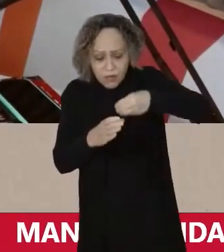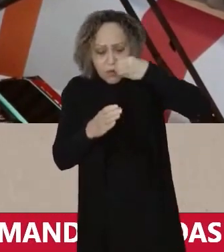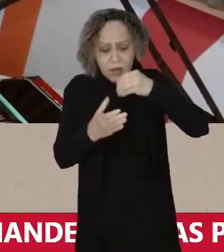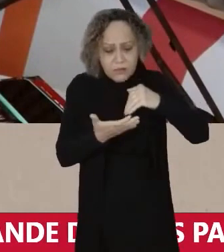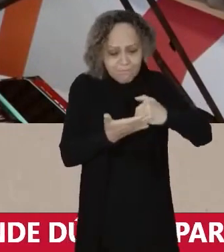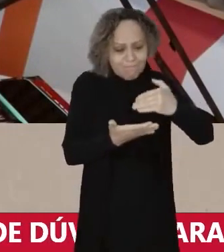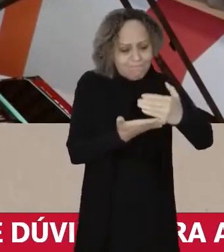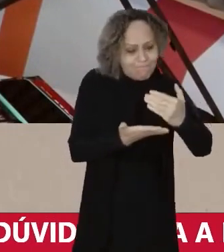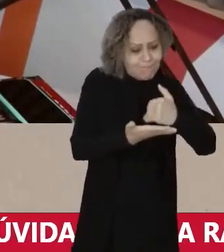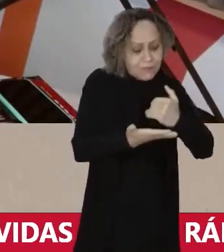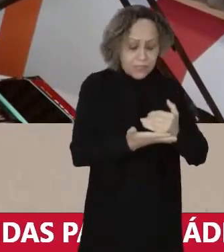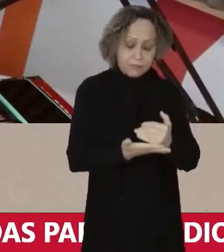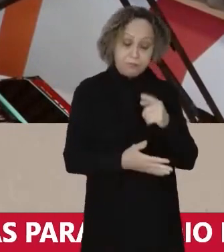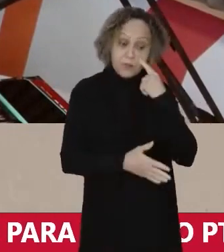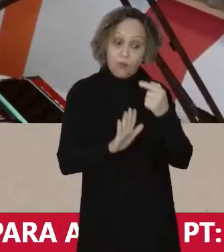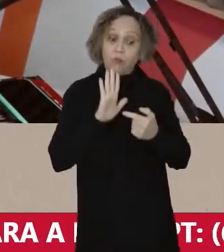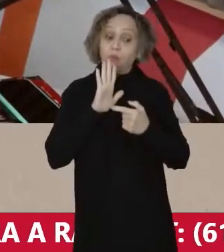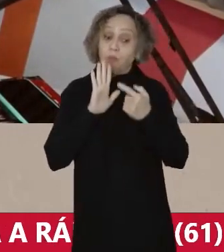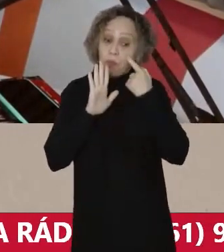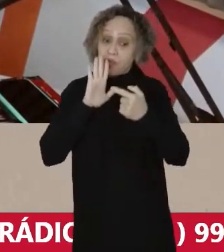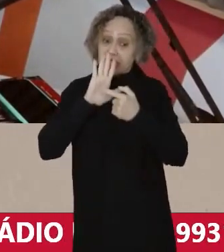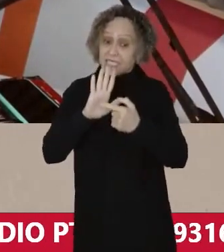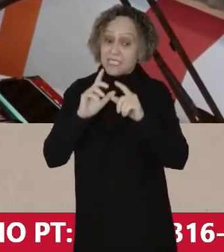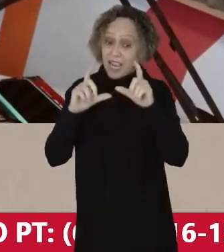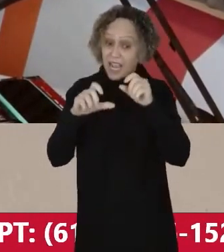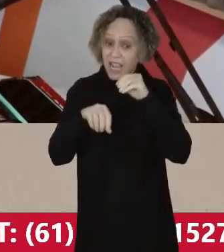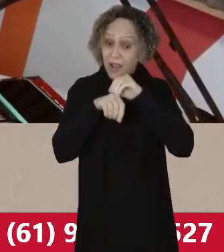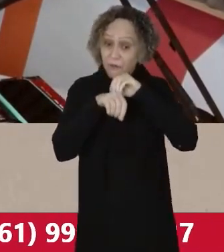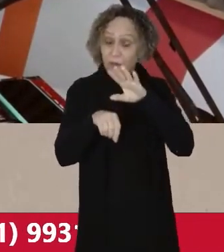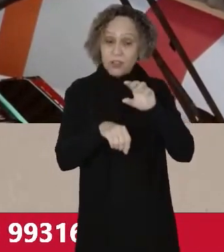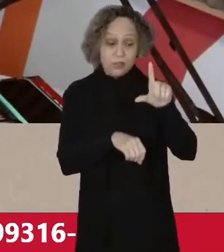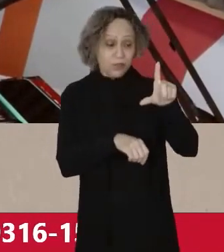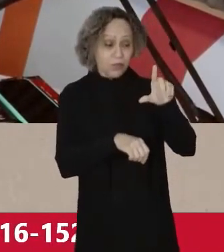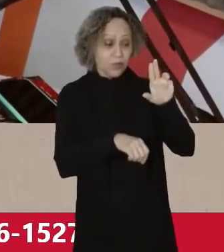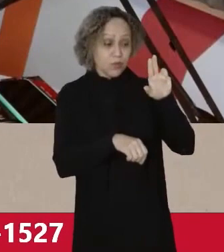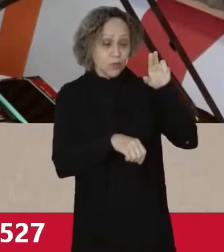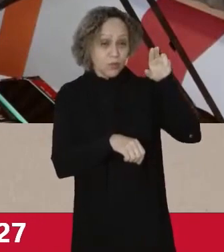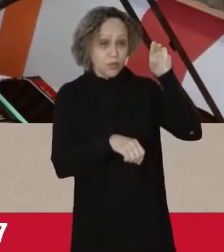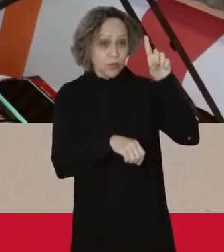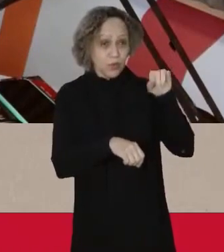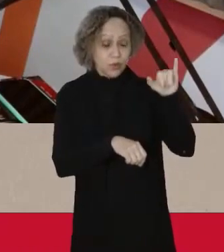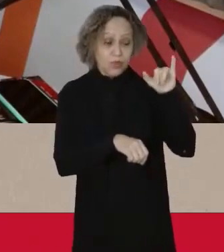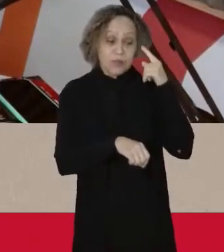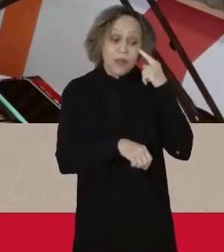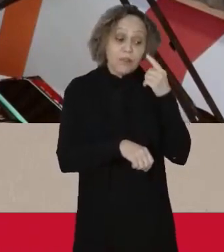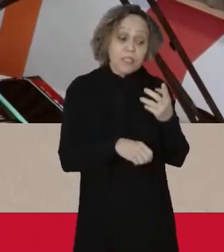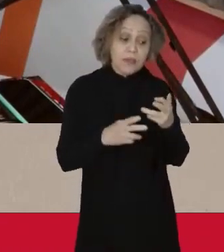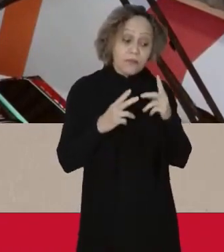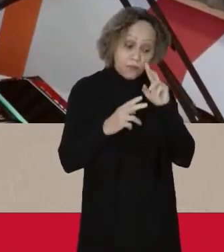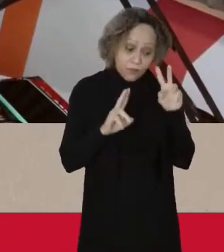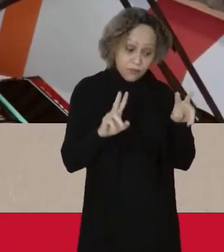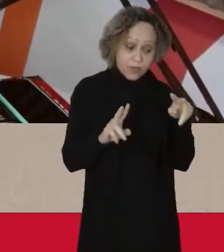mandar foto para o Lude para vocês verem o nosso trabalho. Manda assim, mãe, faz o seguinte, manda para mim, para Giovana